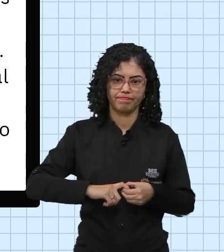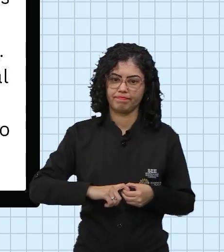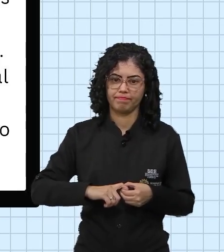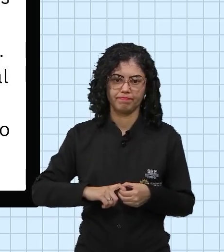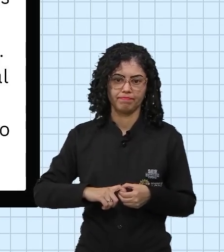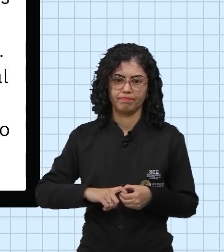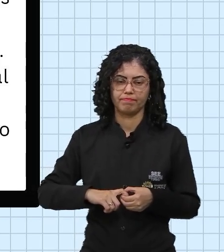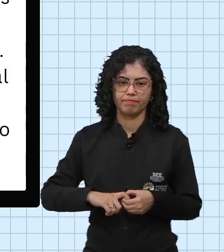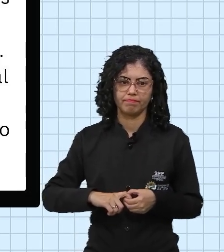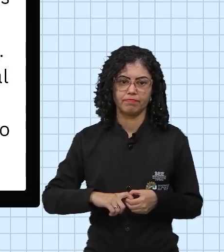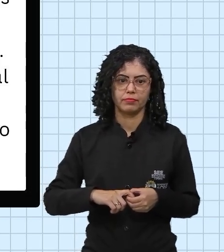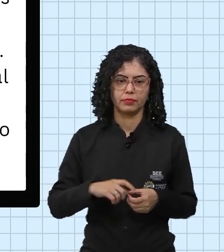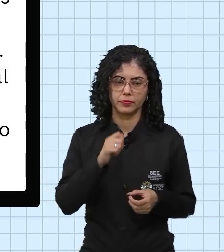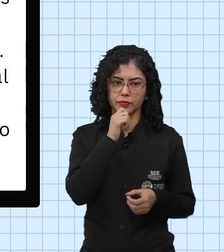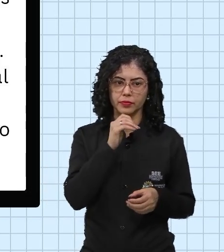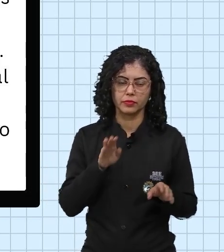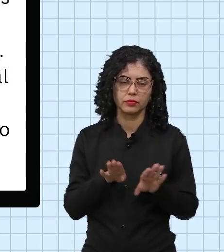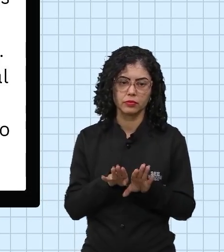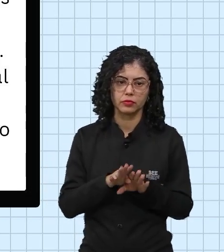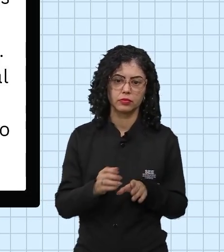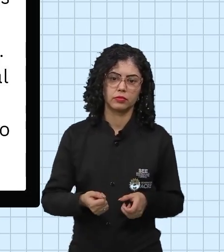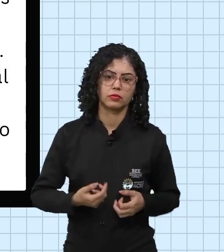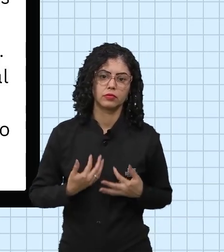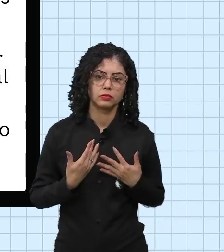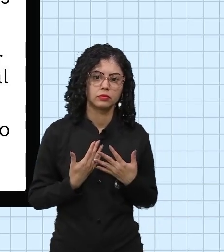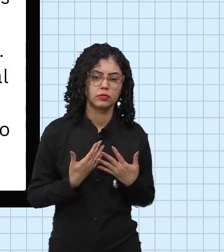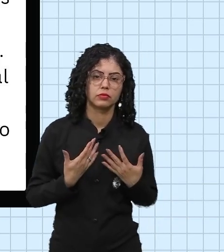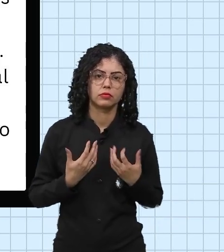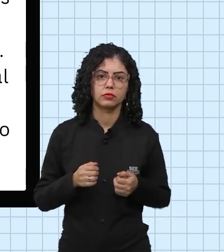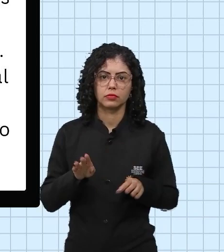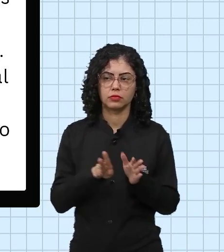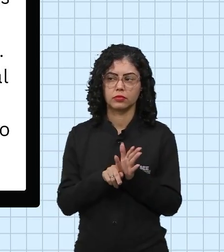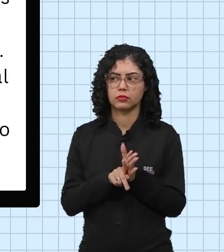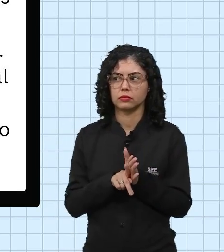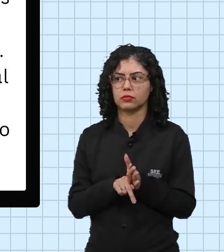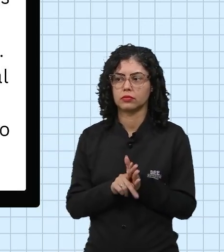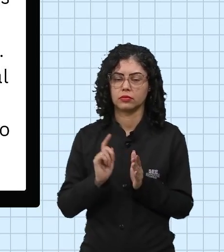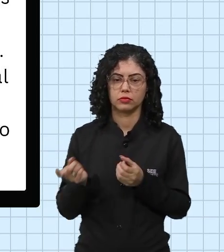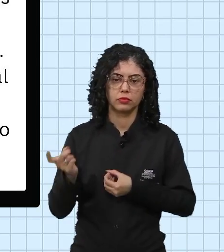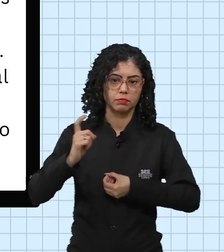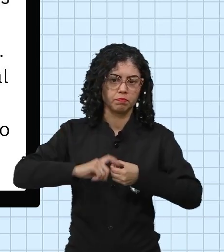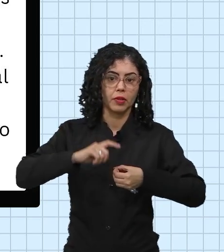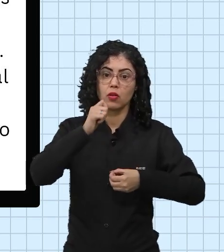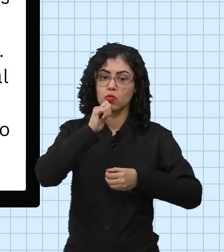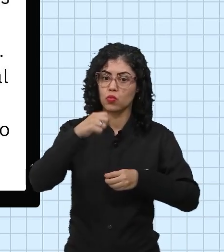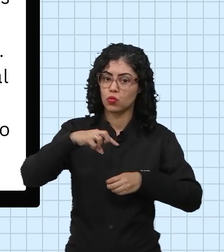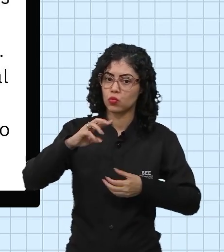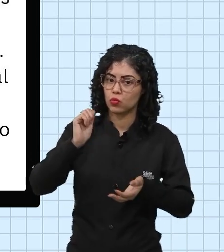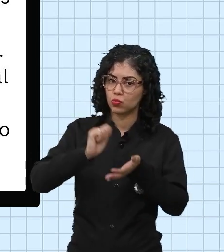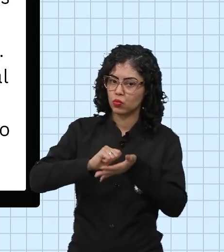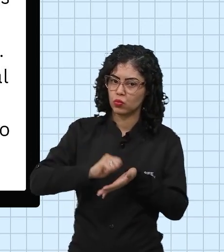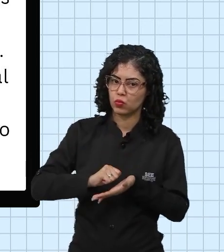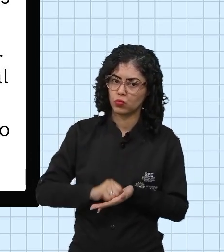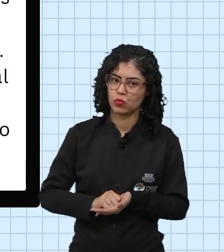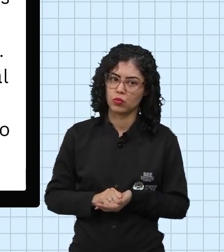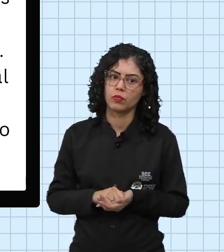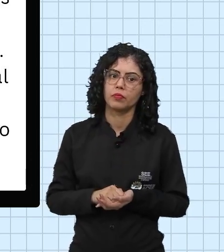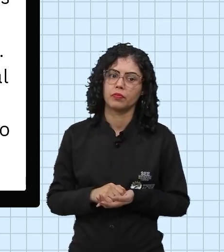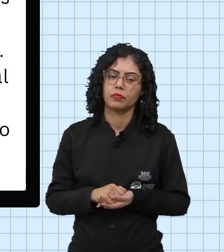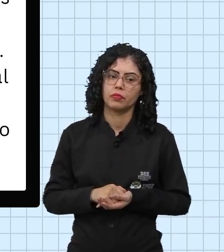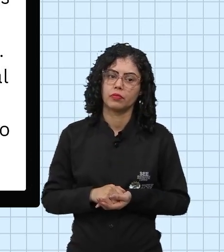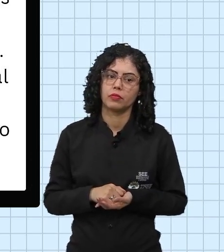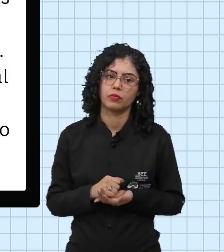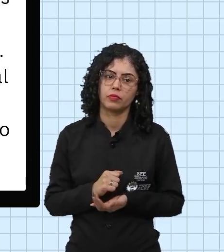seja, ele coloca mais um sentimento de nostalgia. Agora, quem foi que escreveu isso? Quem é o eu lírico